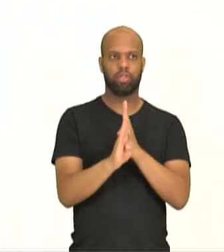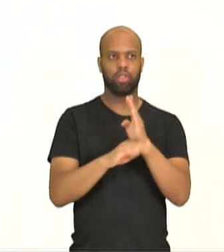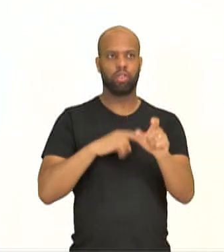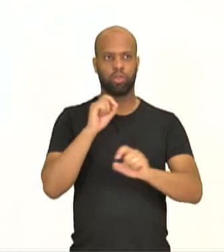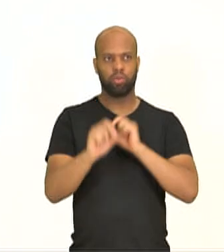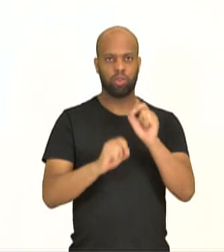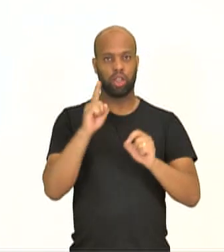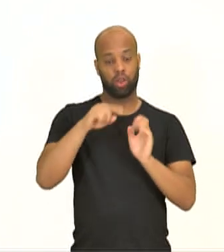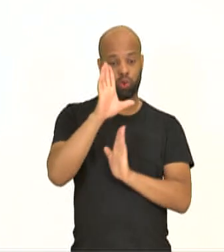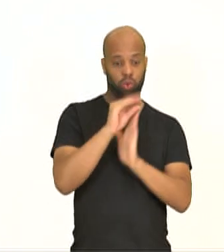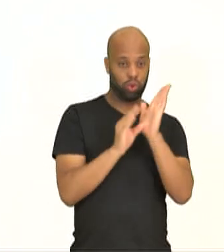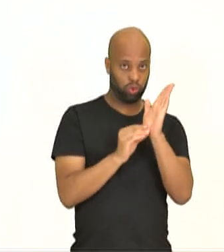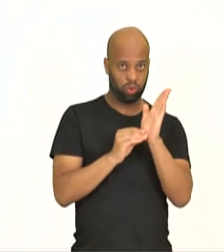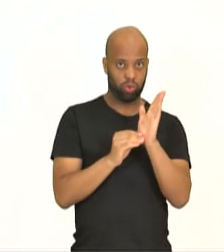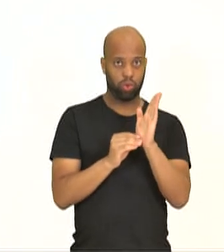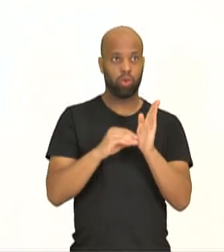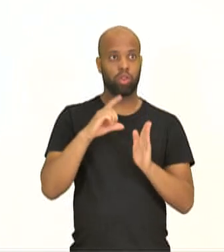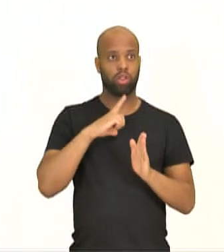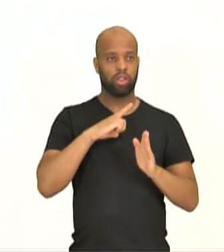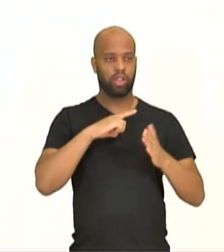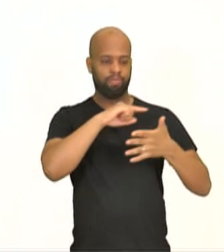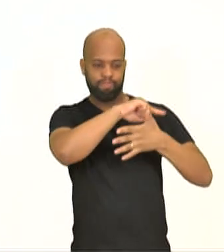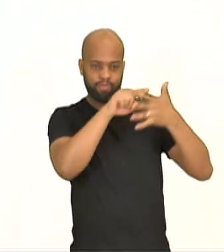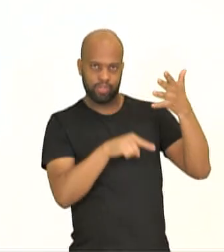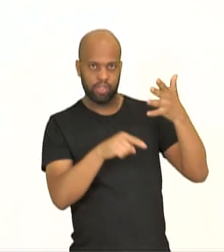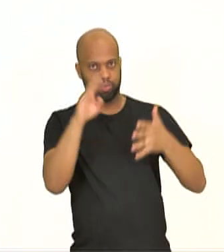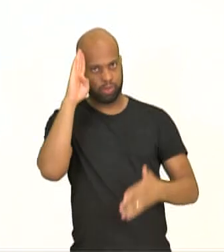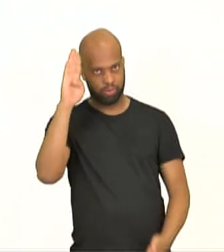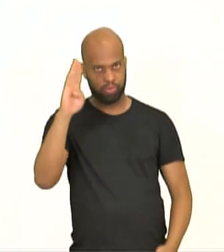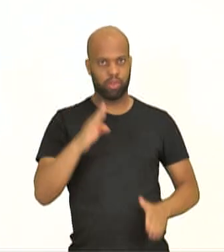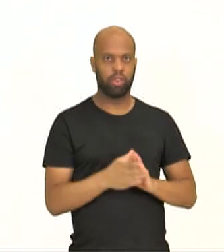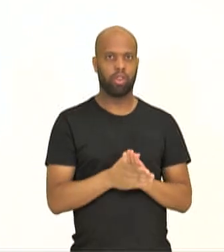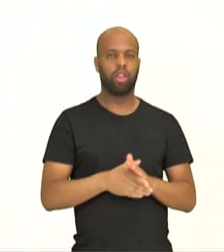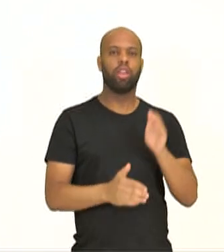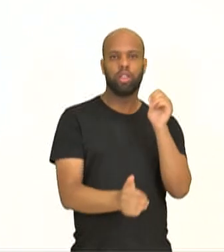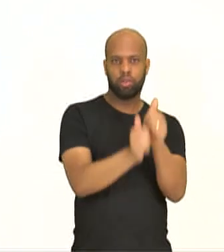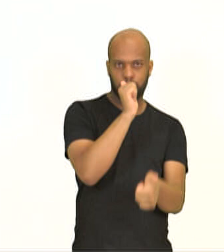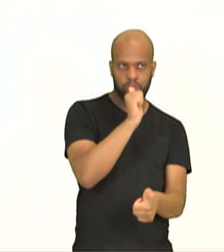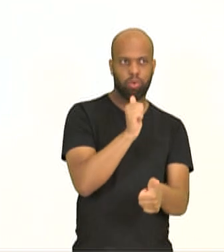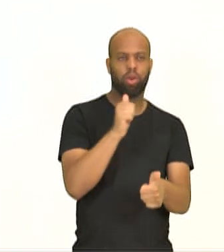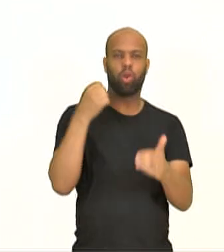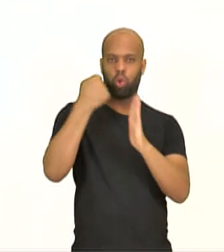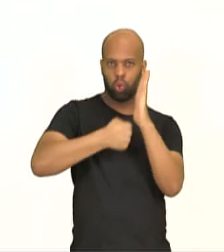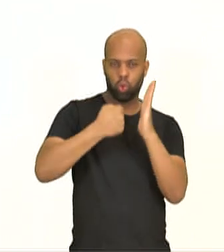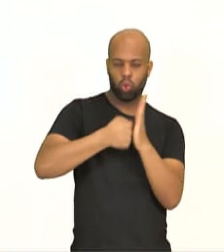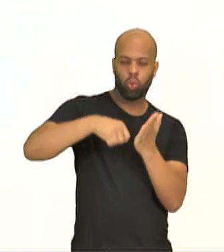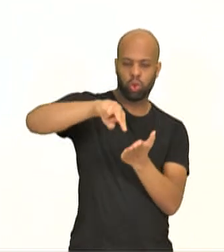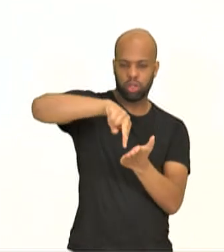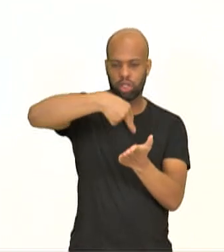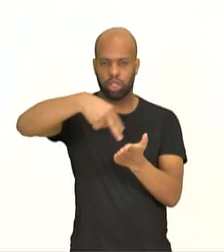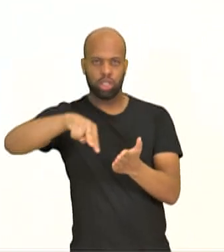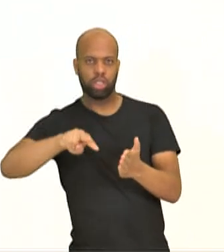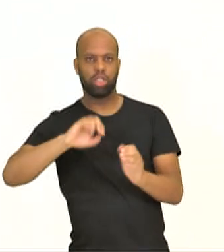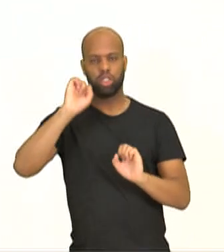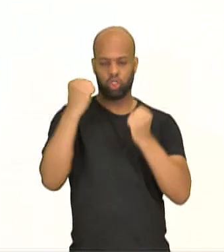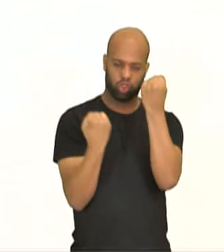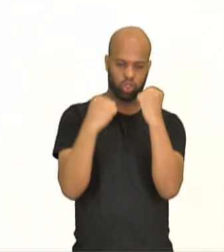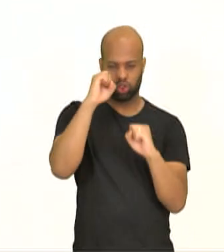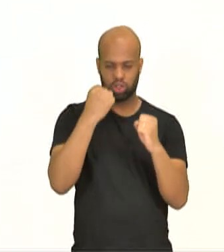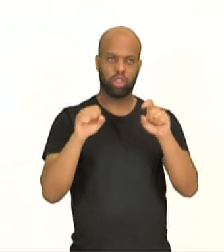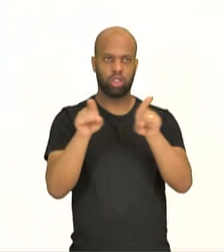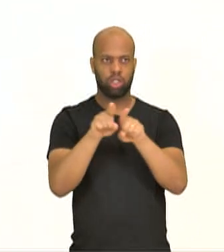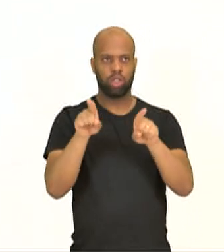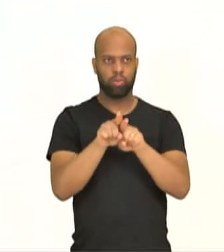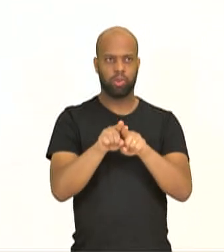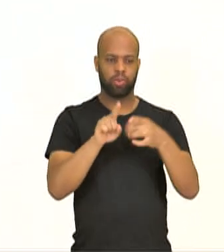enquanto conteúdo, desde os 5 conteúdos principais: esportes, lutas, danças, ginásticas, e daí nós